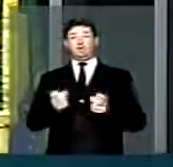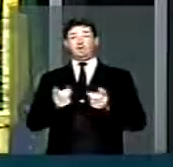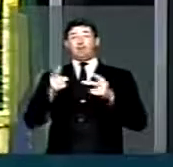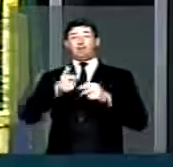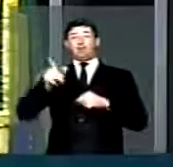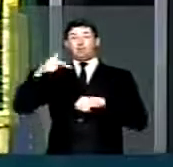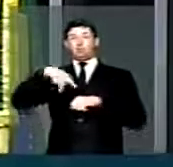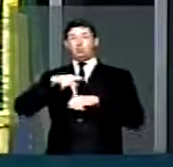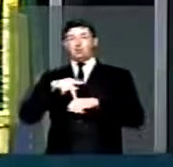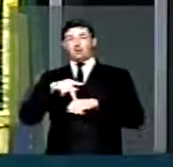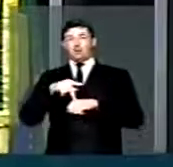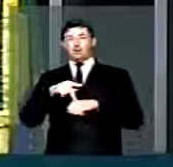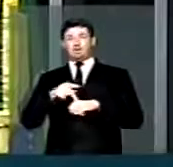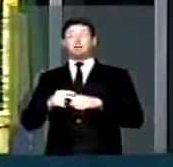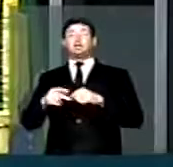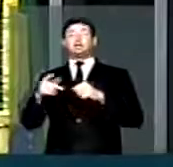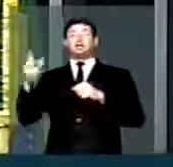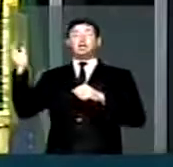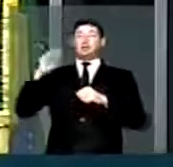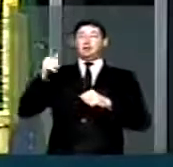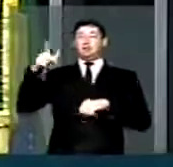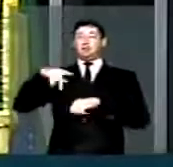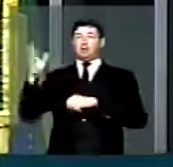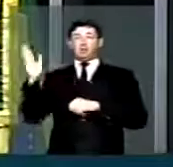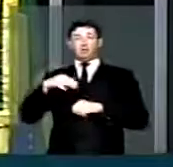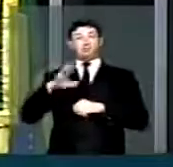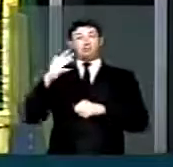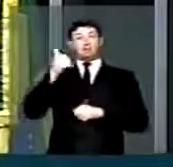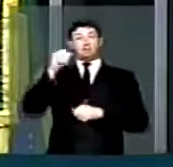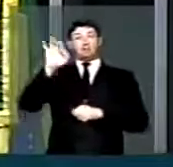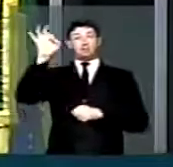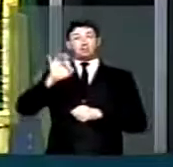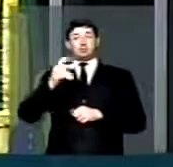exporta e importa mais ou menos 10% do nosso PIB.